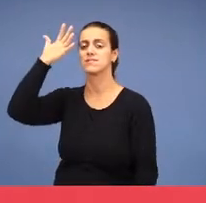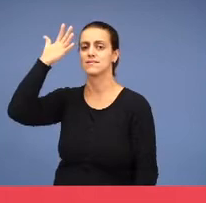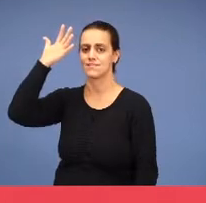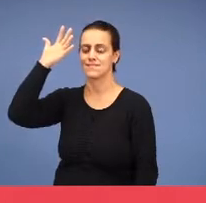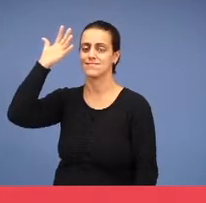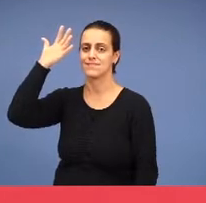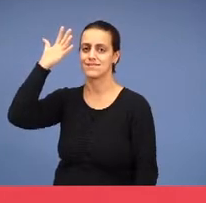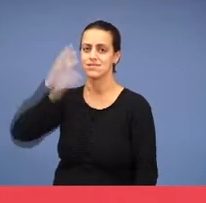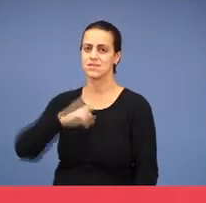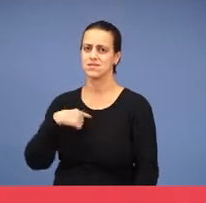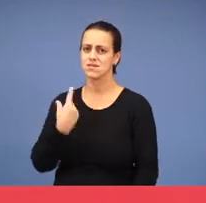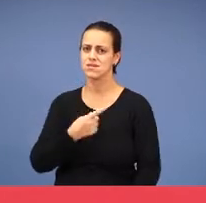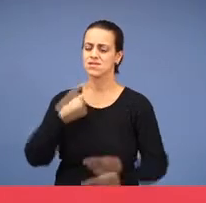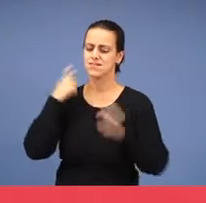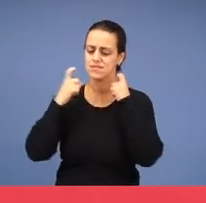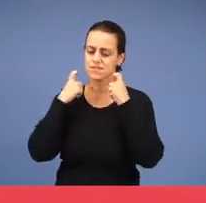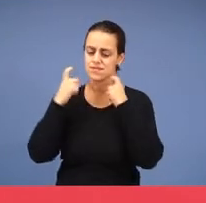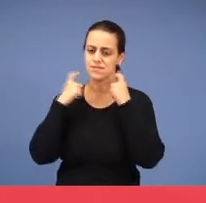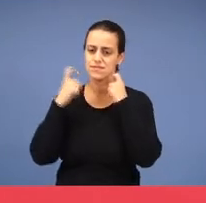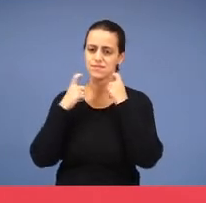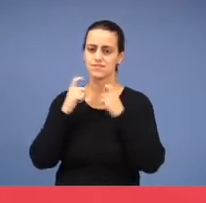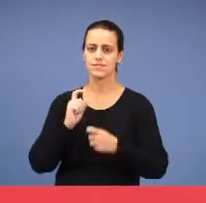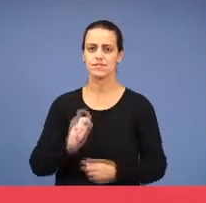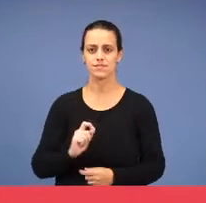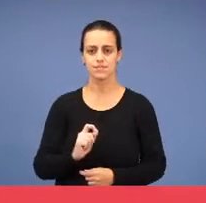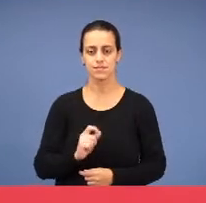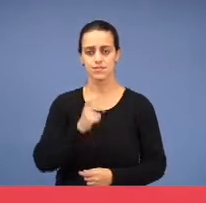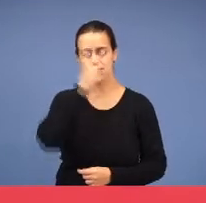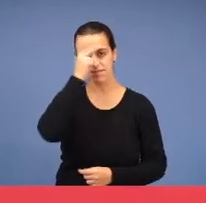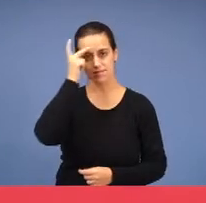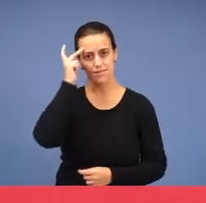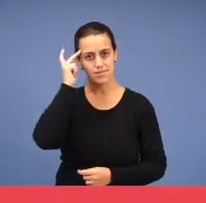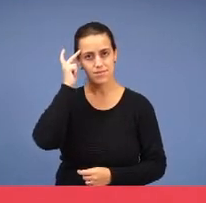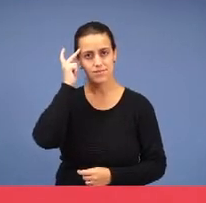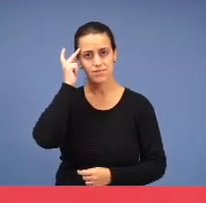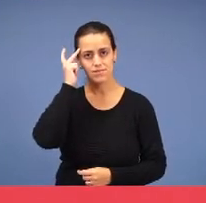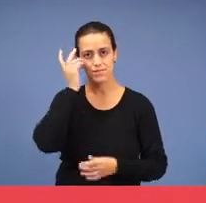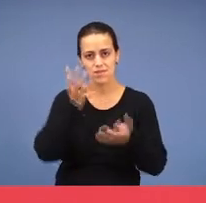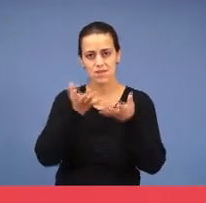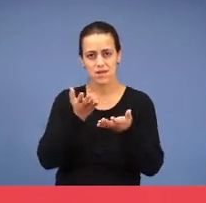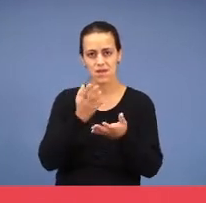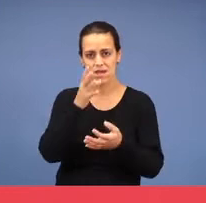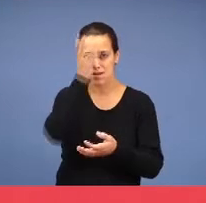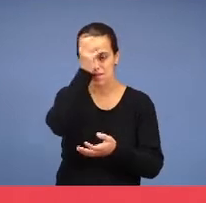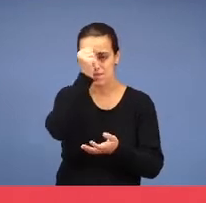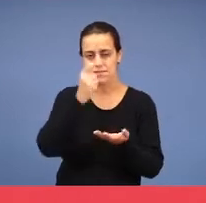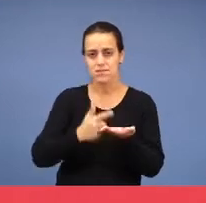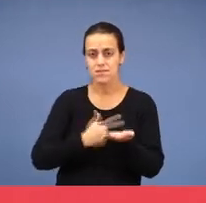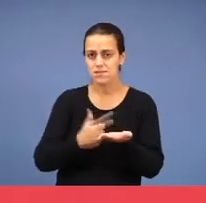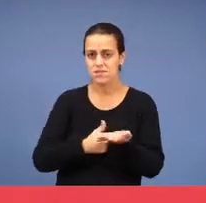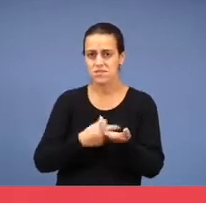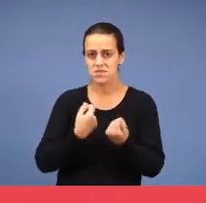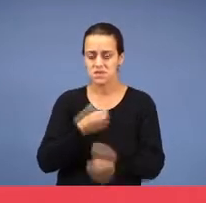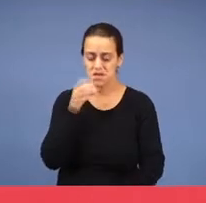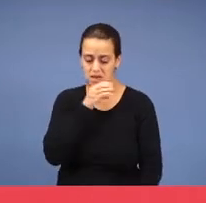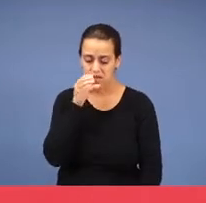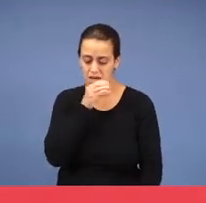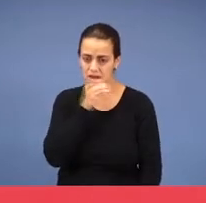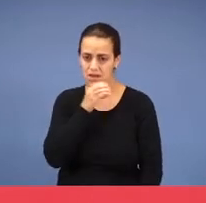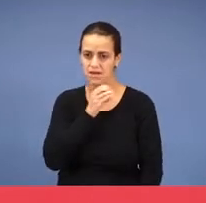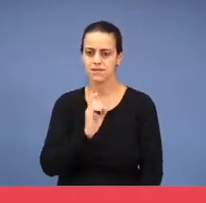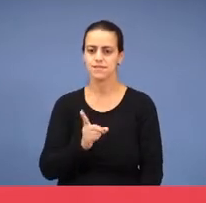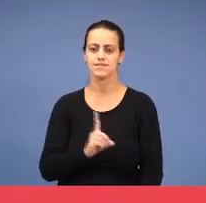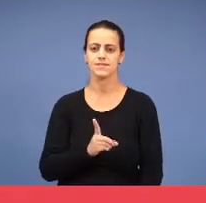é que os irmãos que estão interessados no livro não tenham pressa. Não tenham pressa. Nós